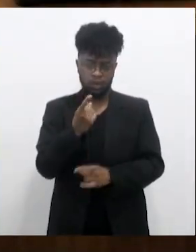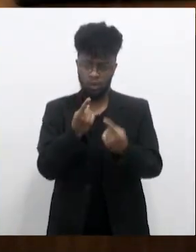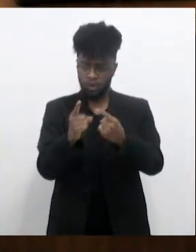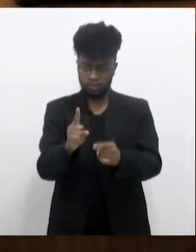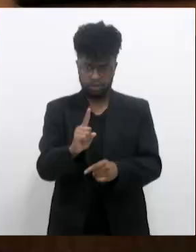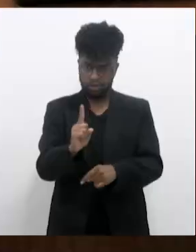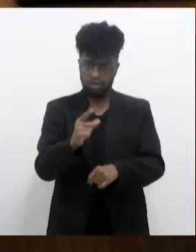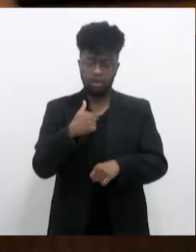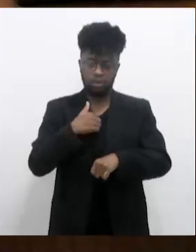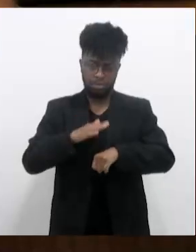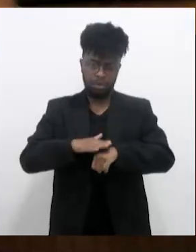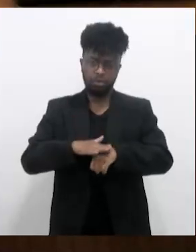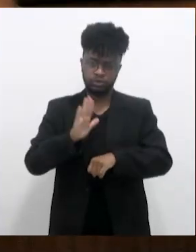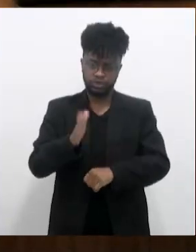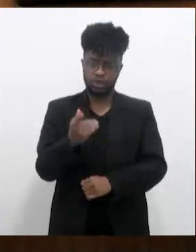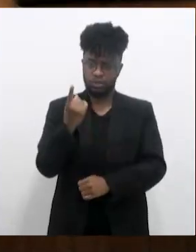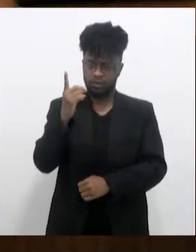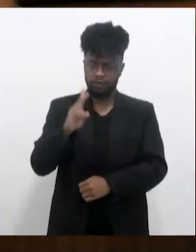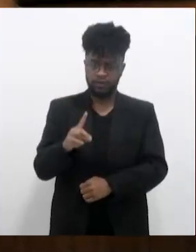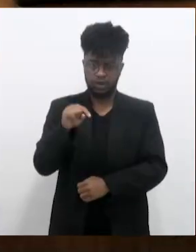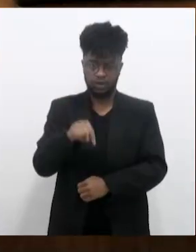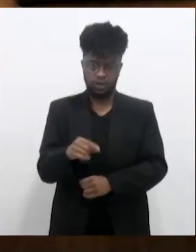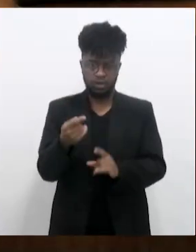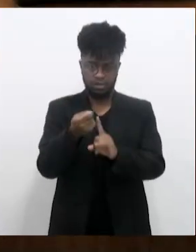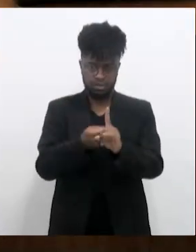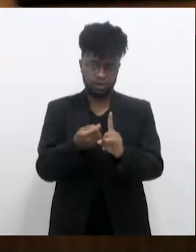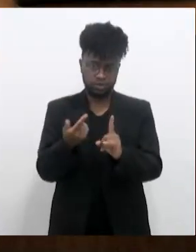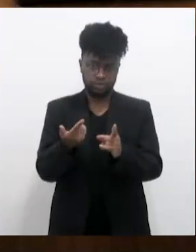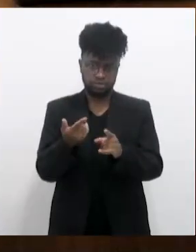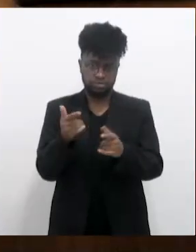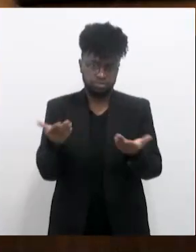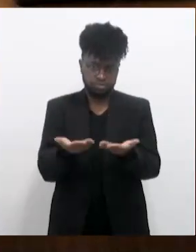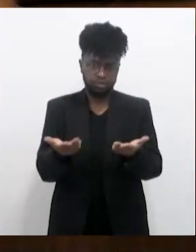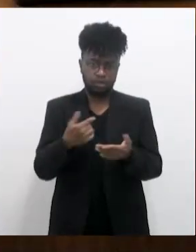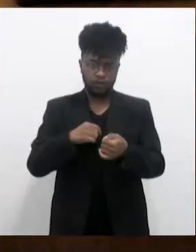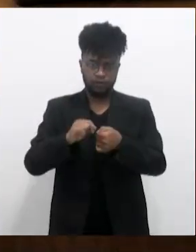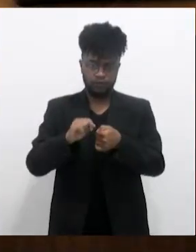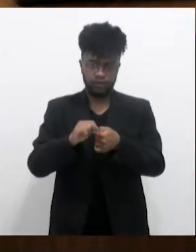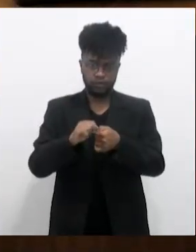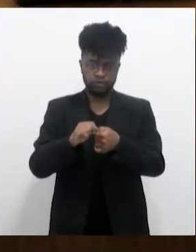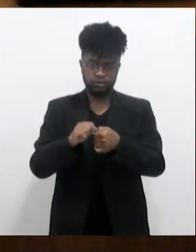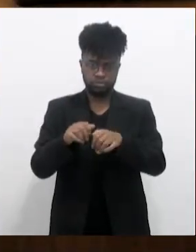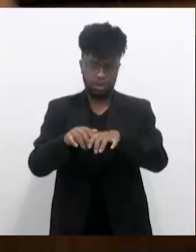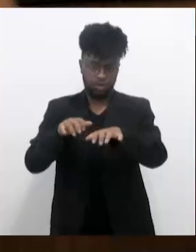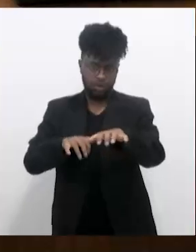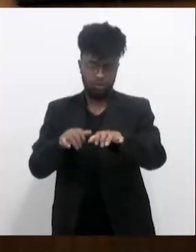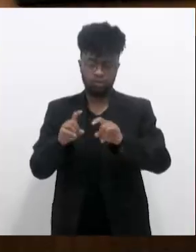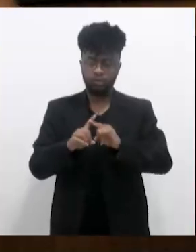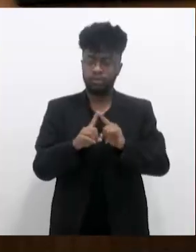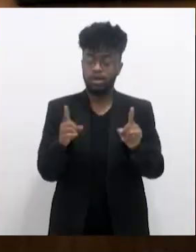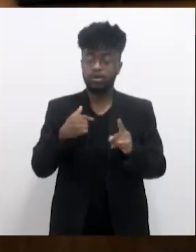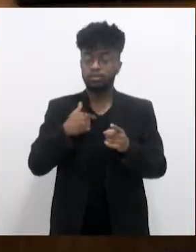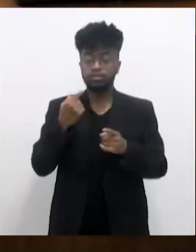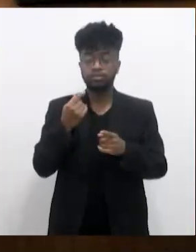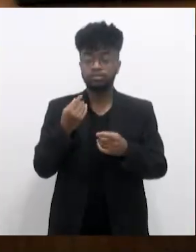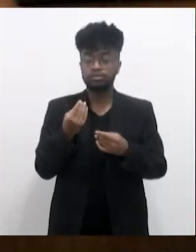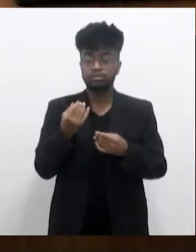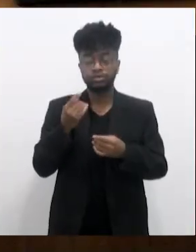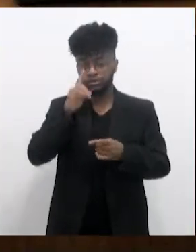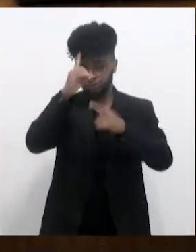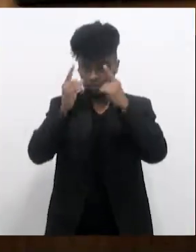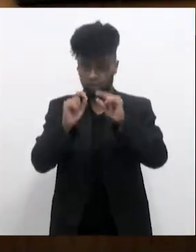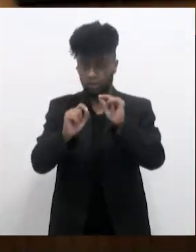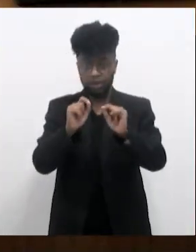eu próprio, pelo menos uma vez esse mês, fiz remoto. Eu estou dizendo, a ideia seria